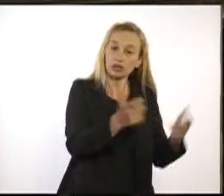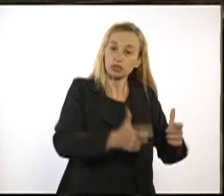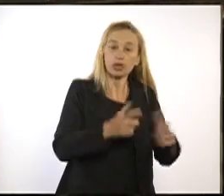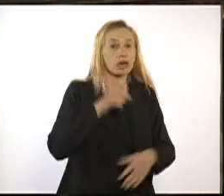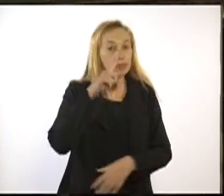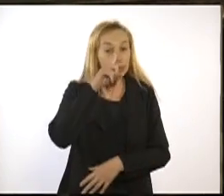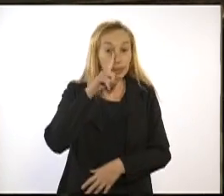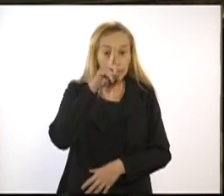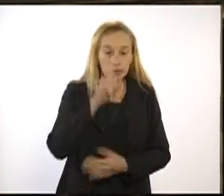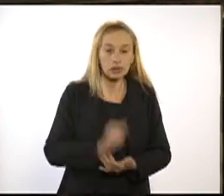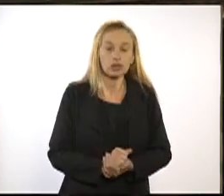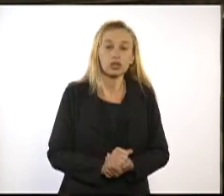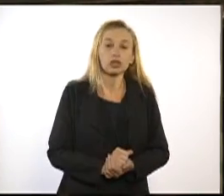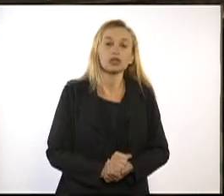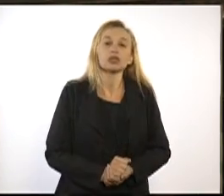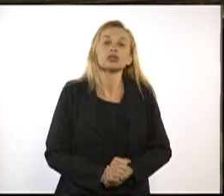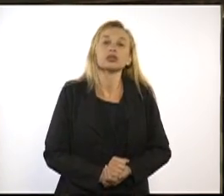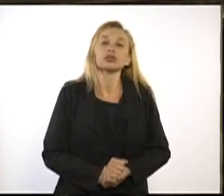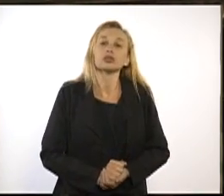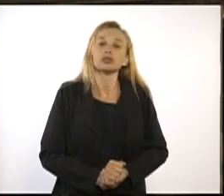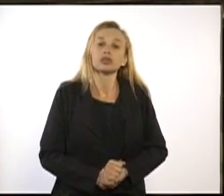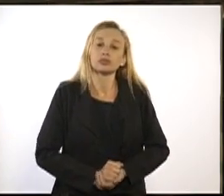de encostas, de taludes,